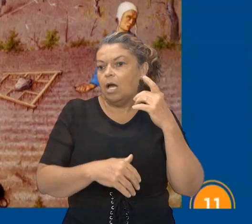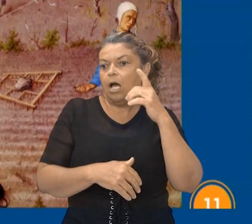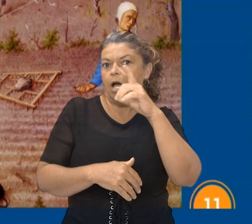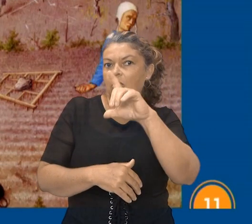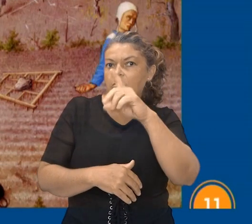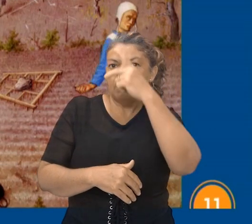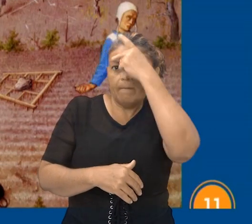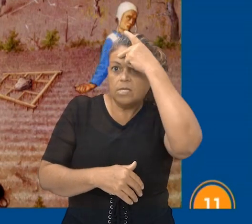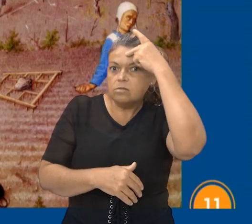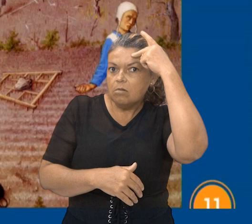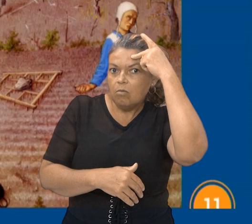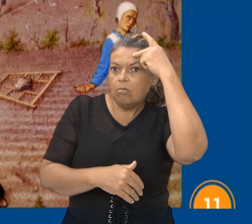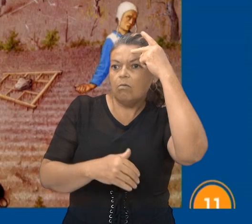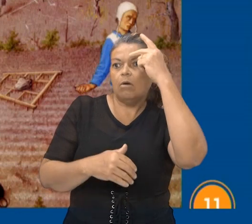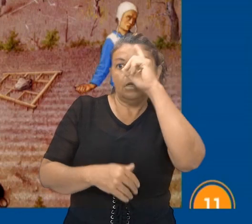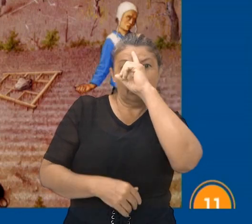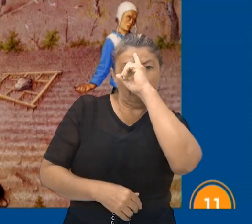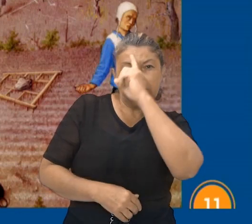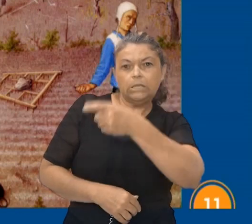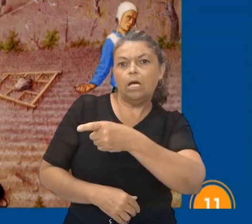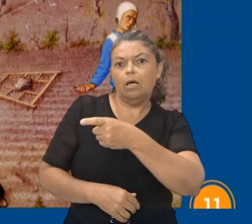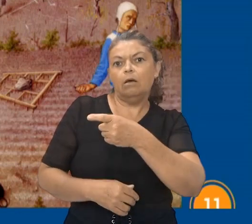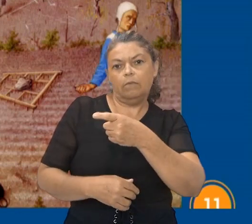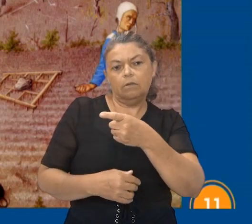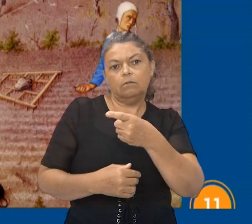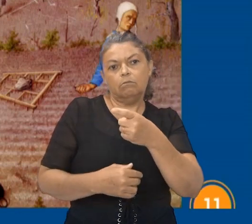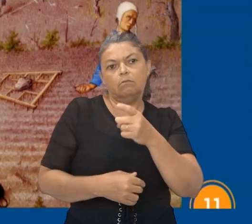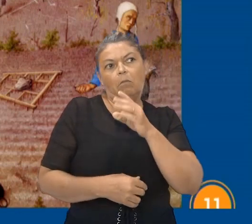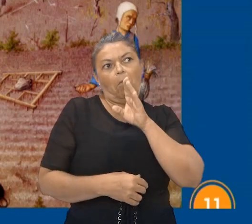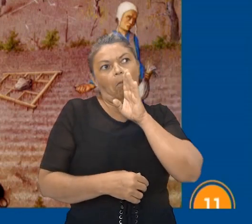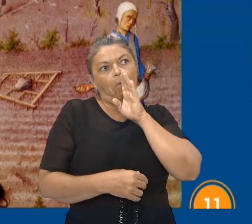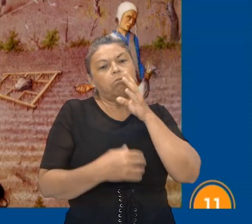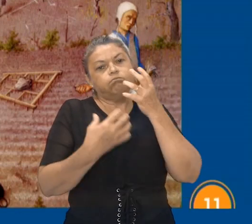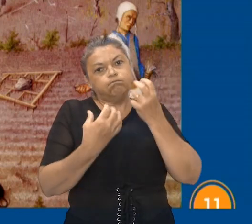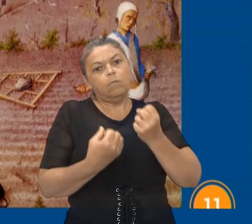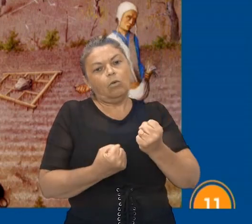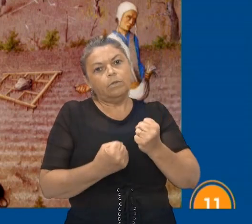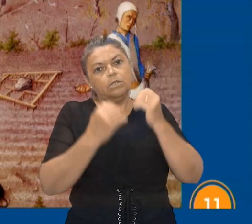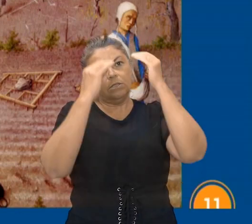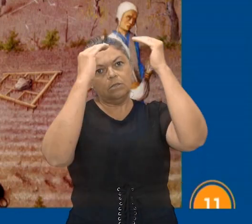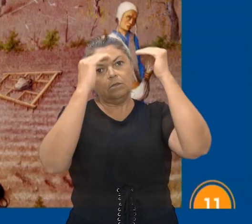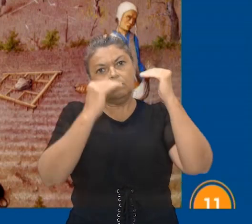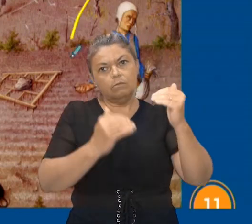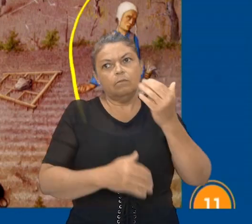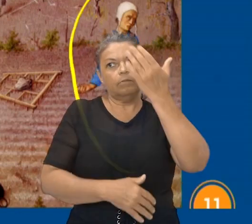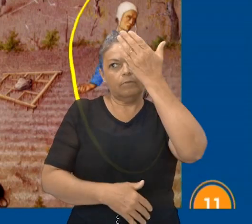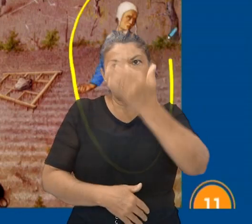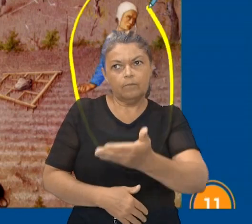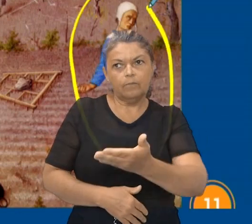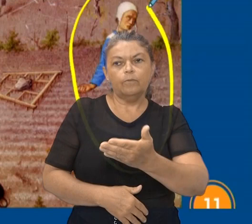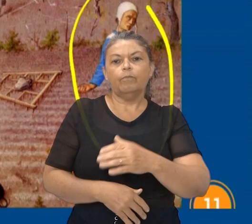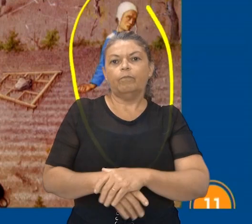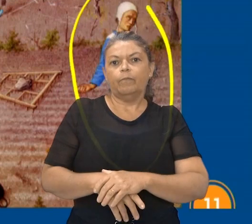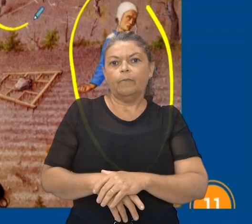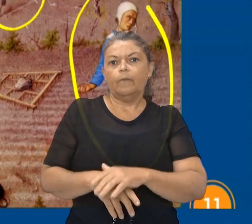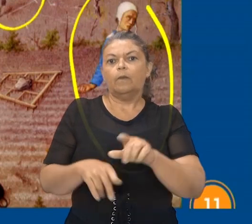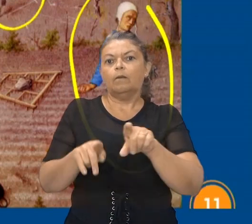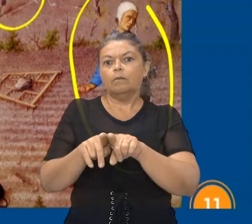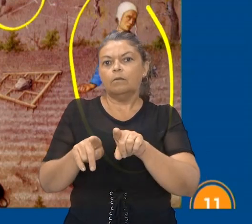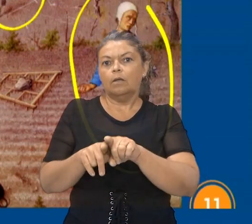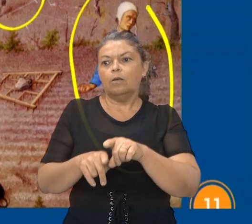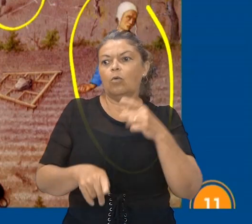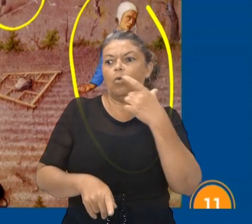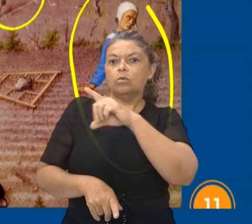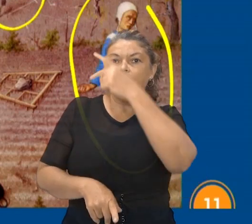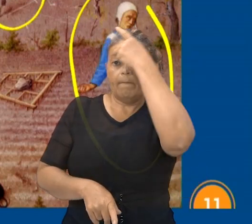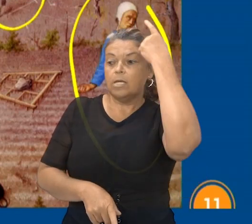terra. Então, essa imagem aqui, ela está identificando o servo. Aqui tem alguém que está vigiando o servo, o